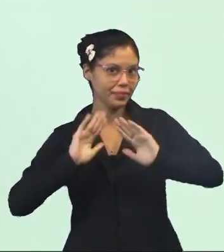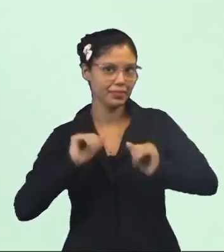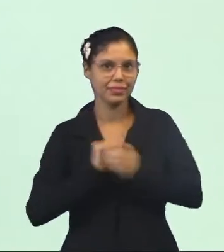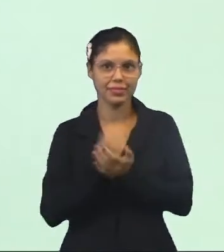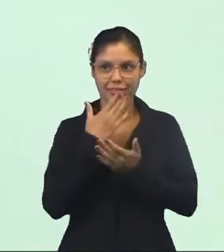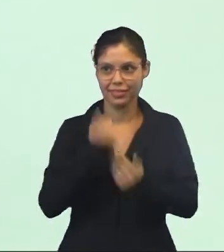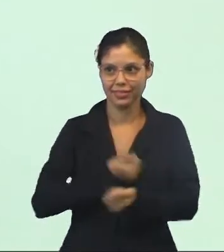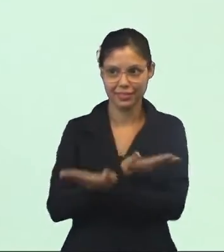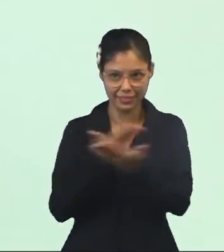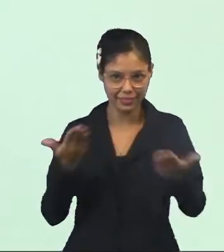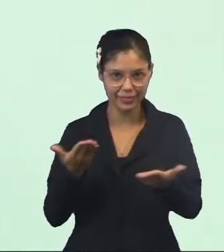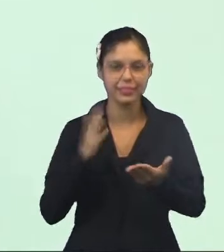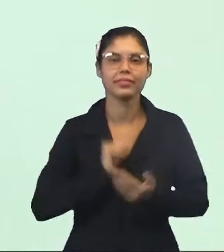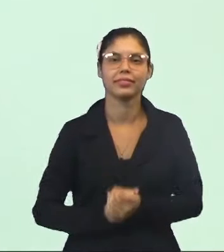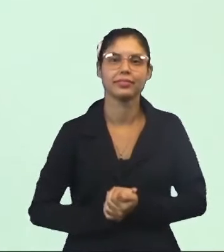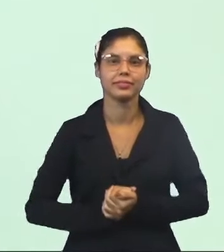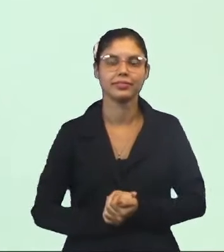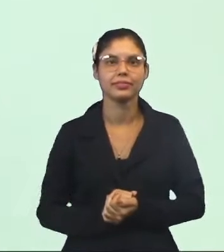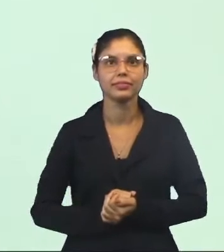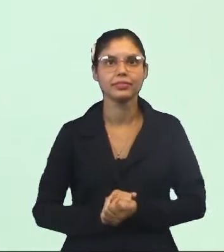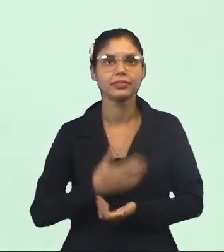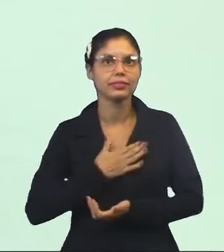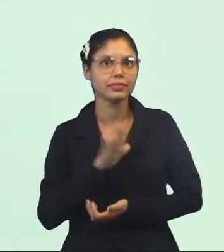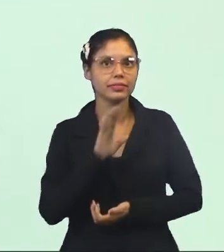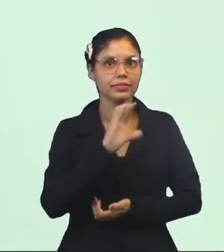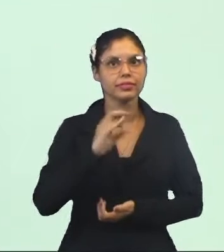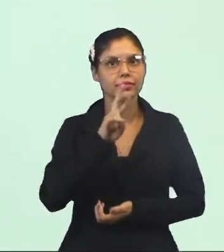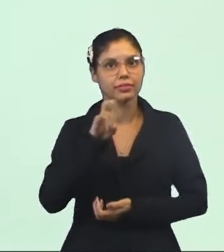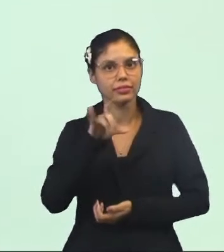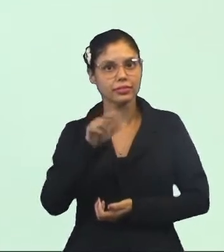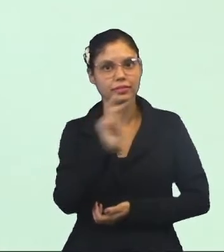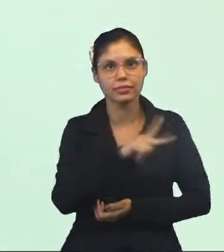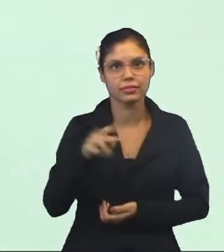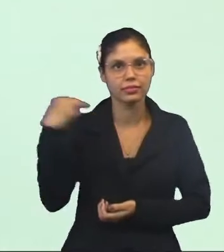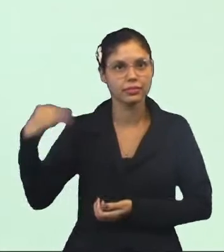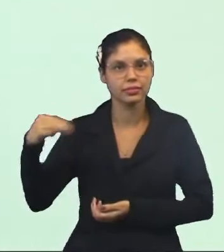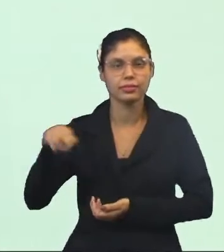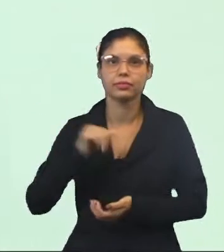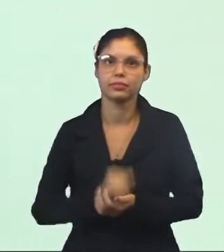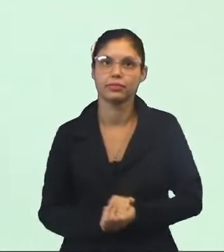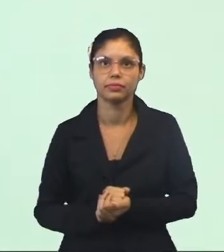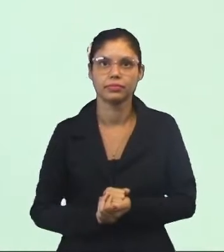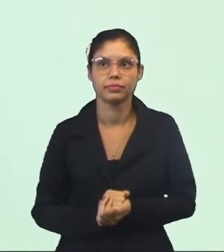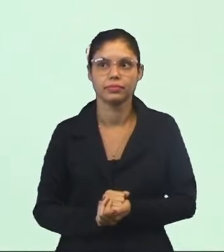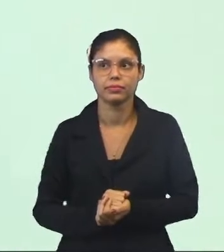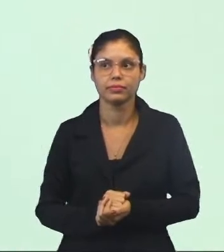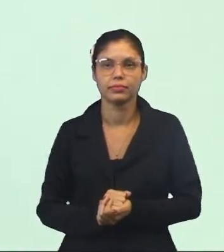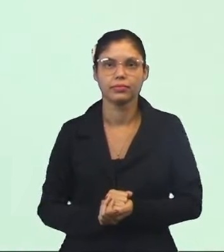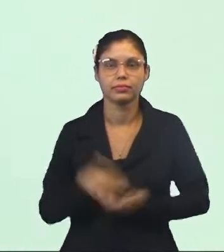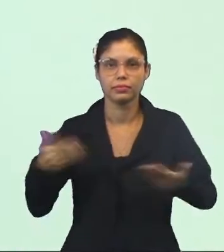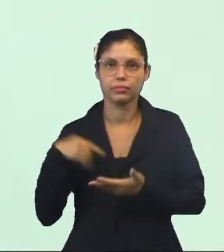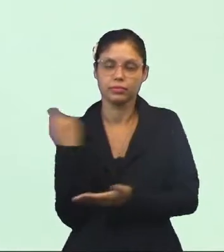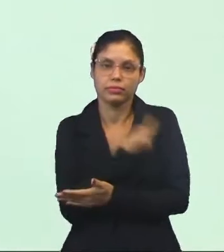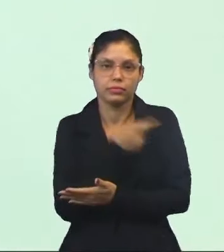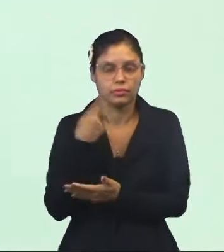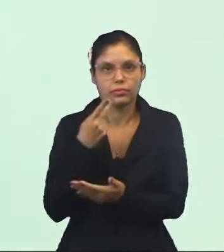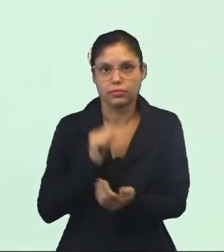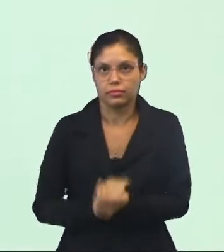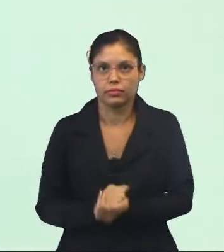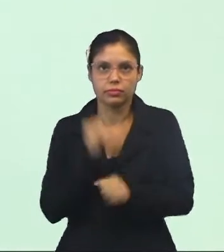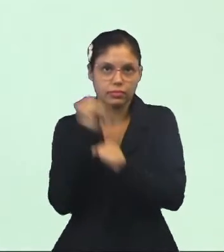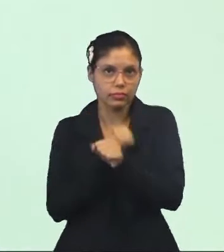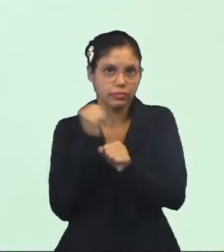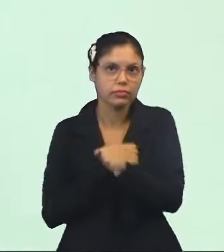Olá, tudo bom com vocês? Eu me chamo Carlos, professor de matemática. Hoje nós vamos falar